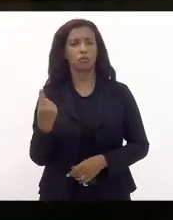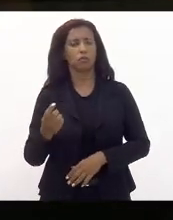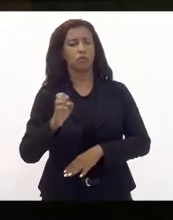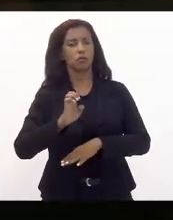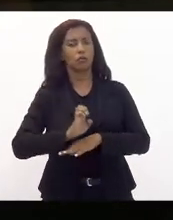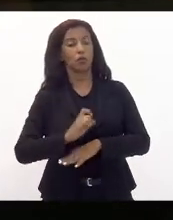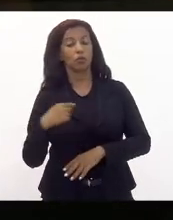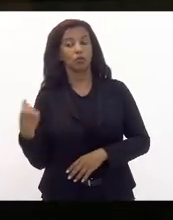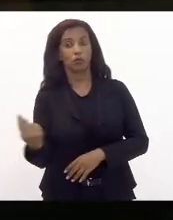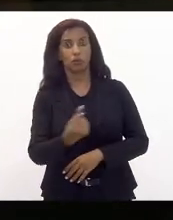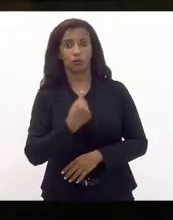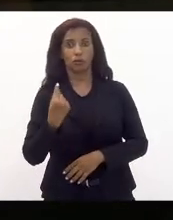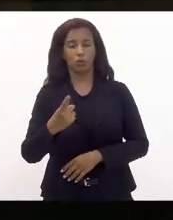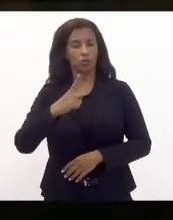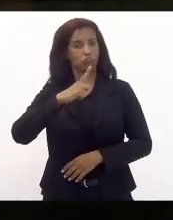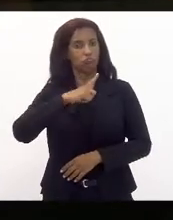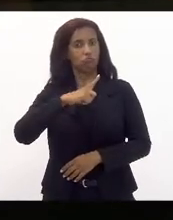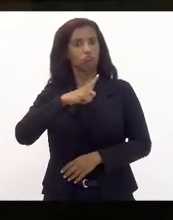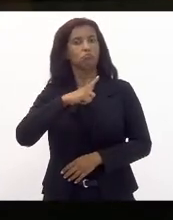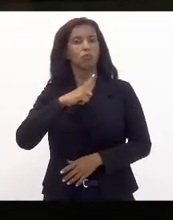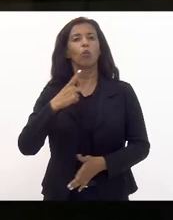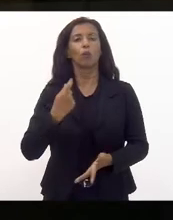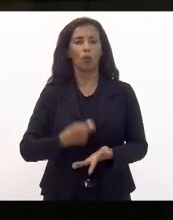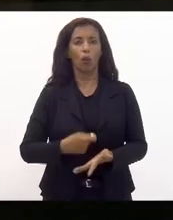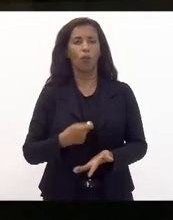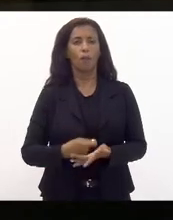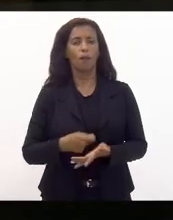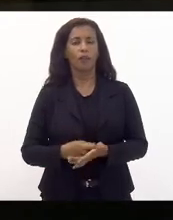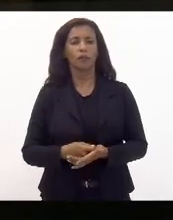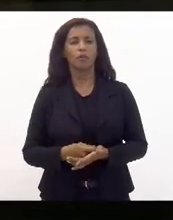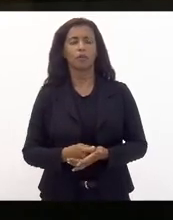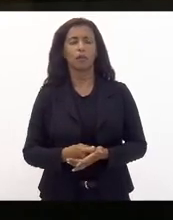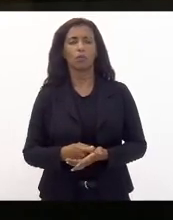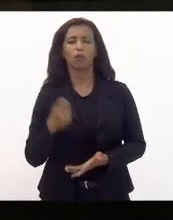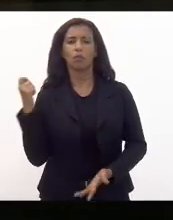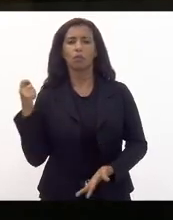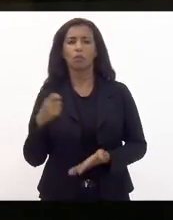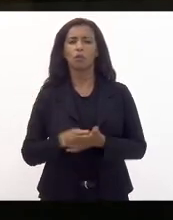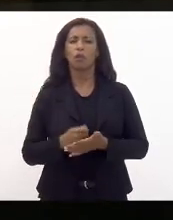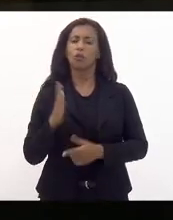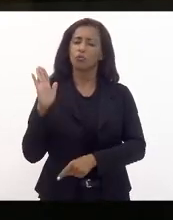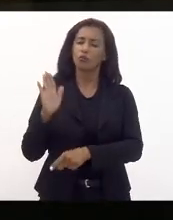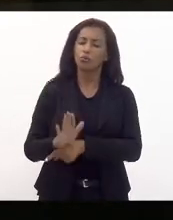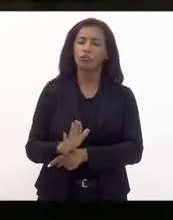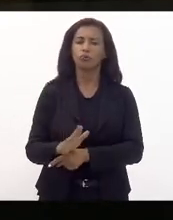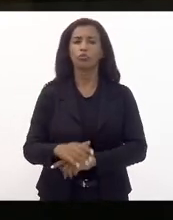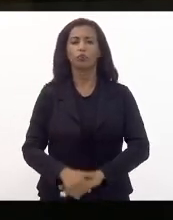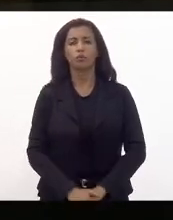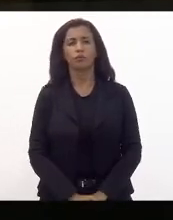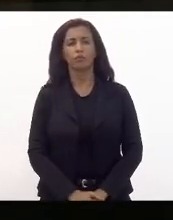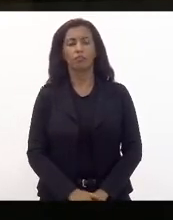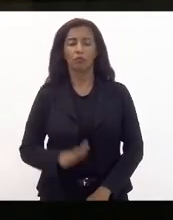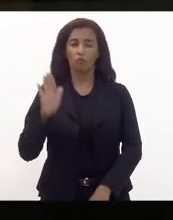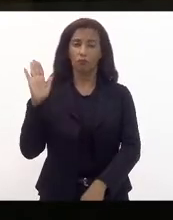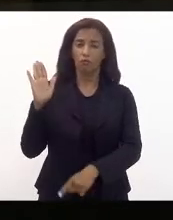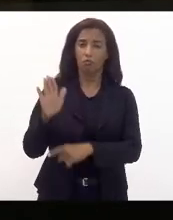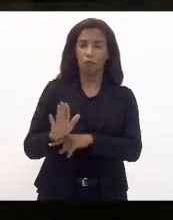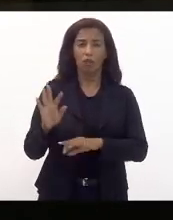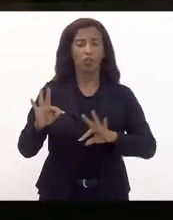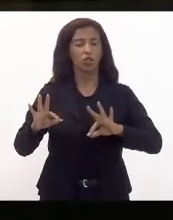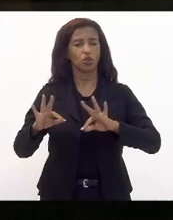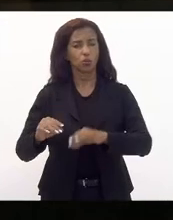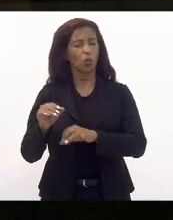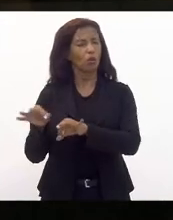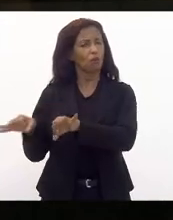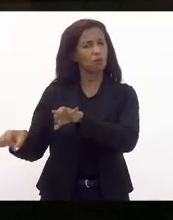todos nós tenhamos obrigação e o defe dever de defender defender de